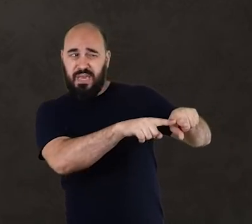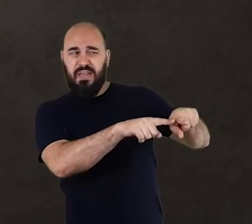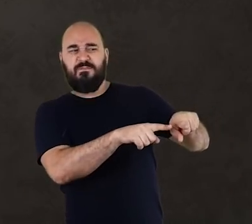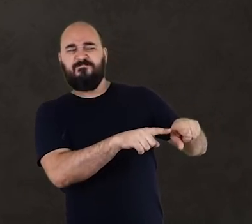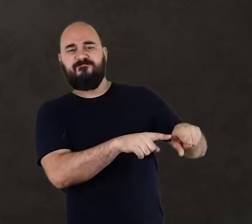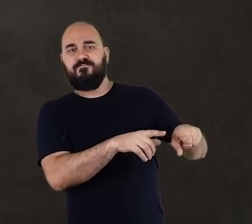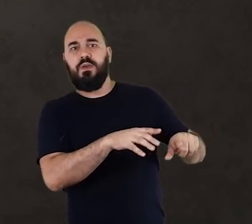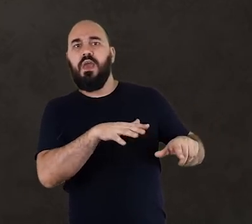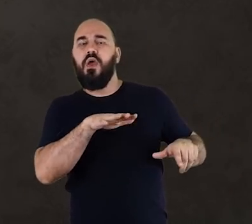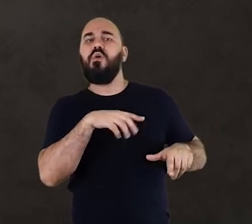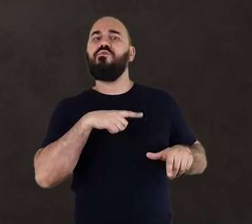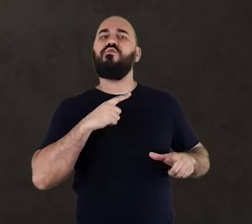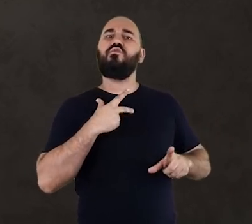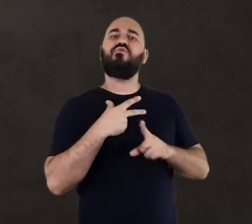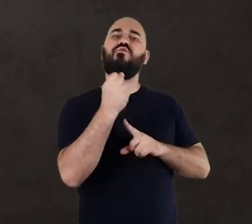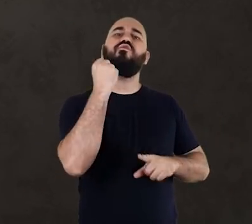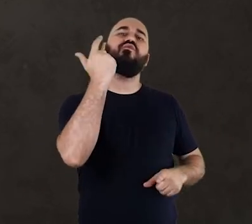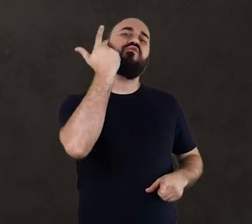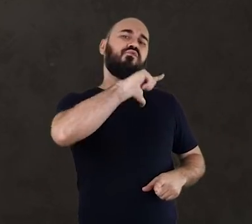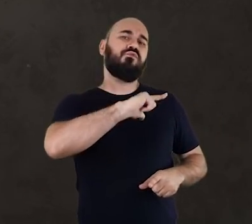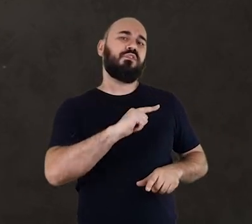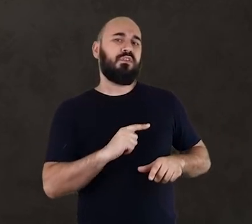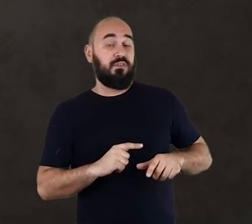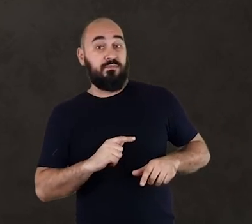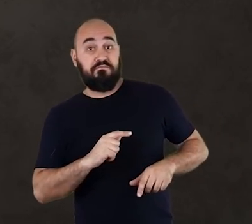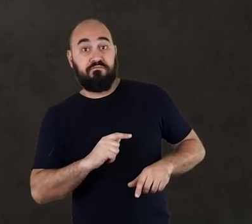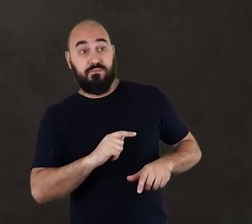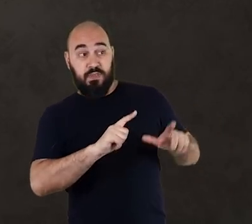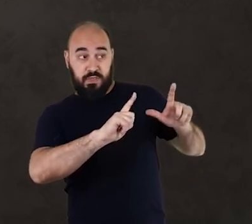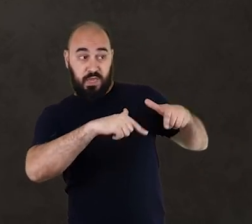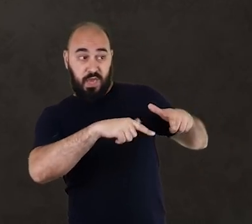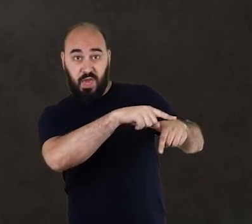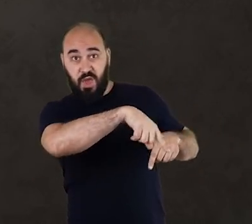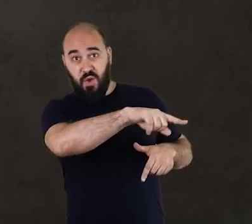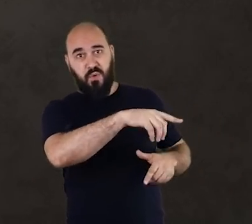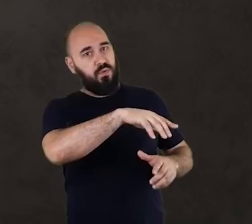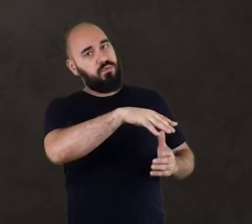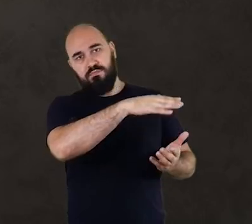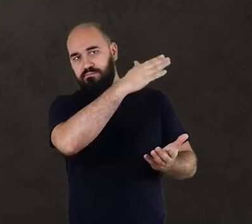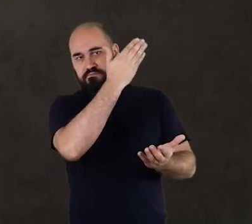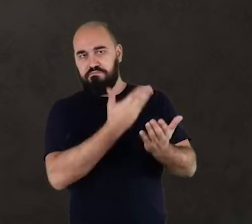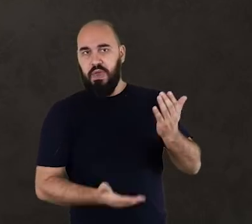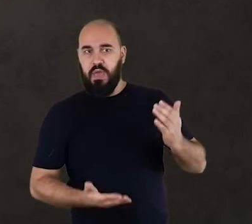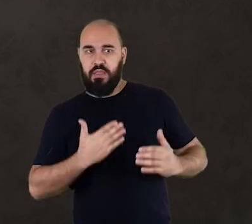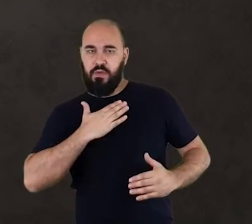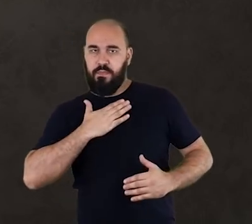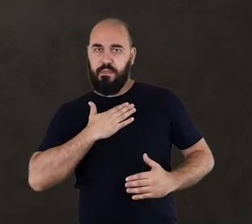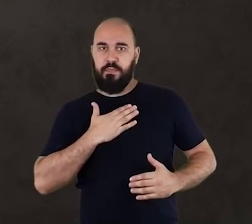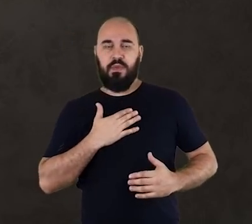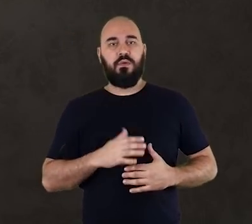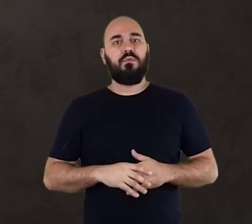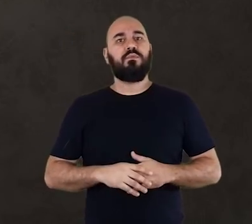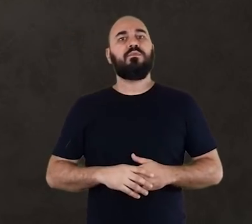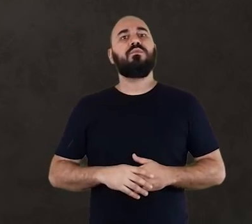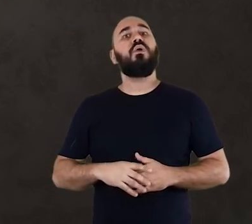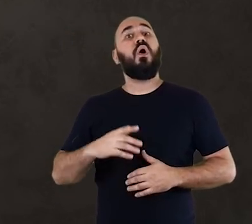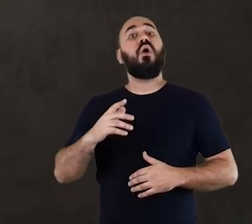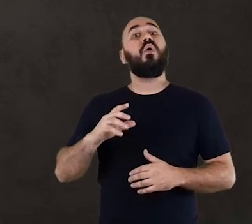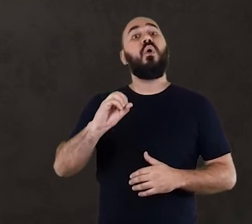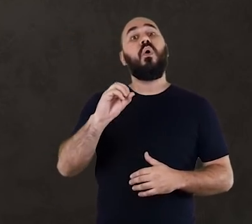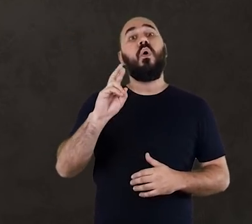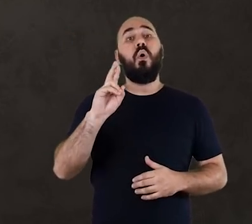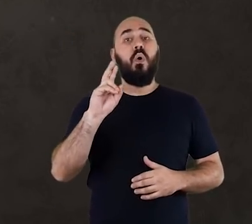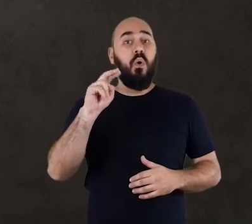conquistou a terra de Medeba e governou sobre ela durante os seus dias, e seu filho, metade dos dias, 40